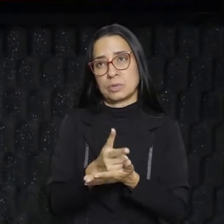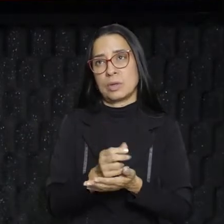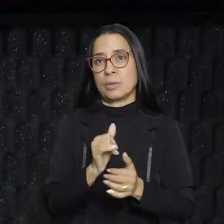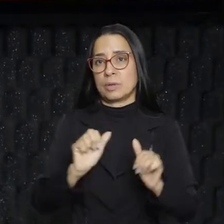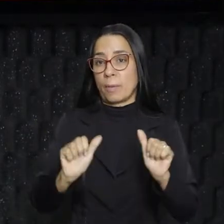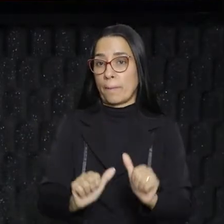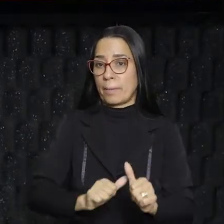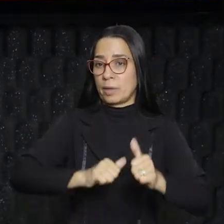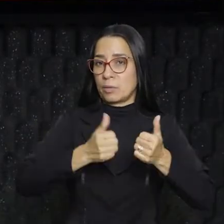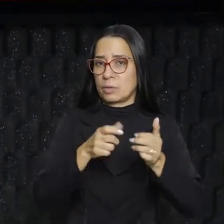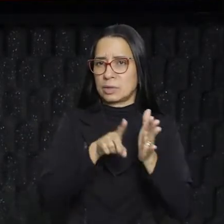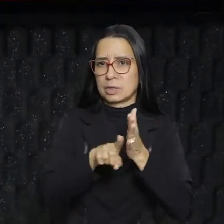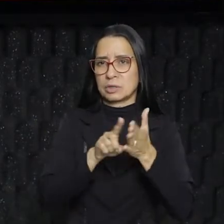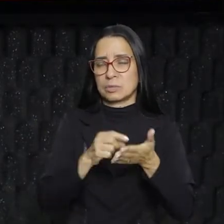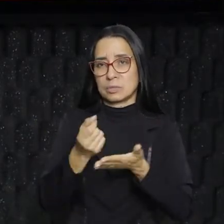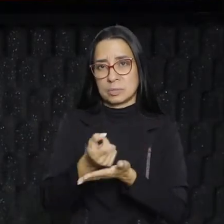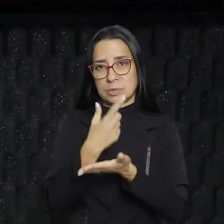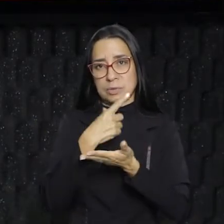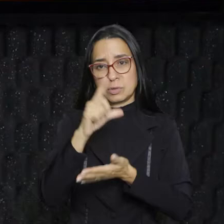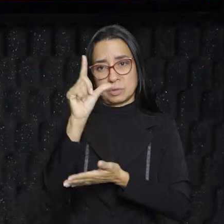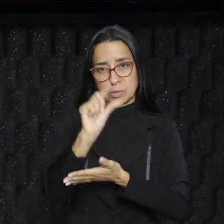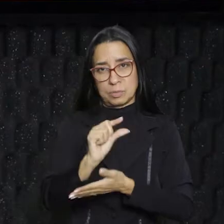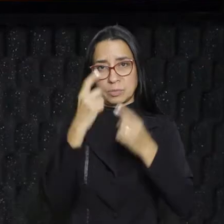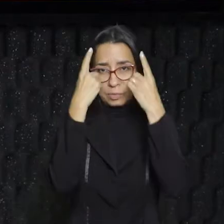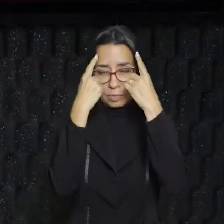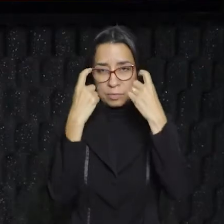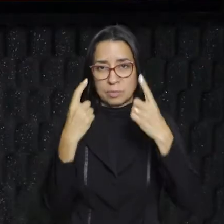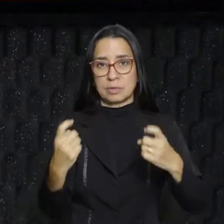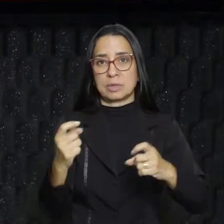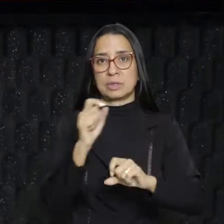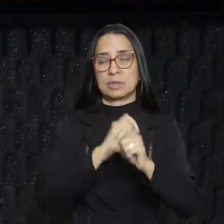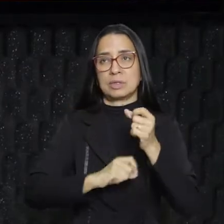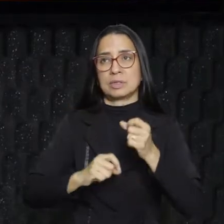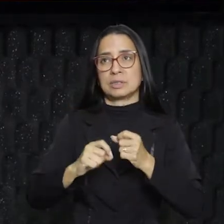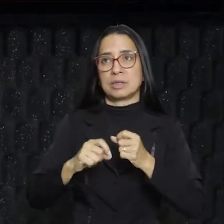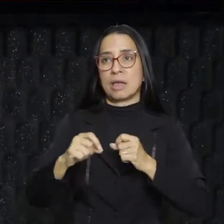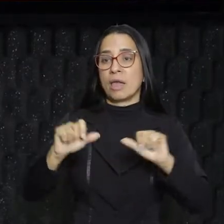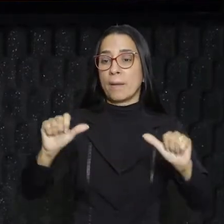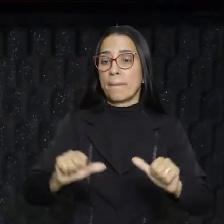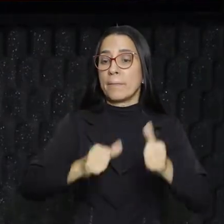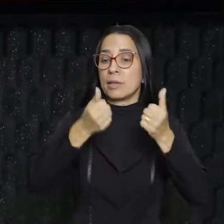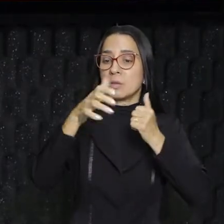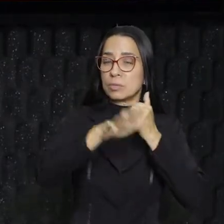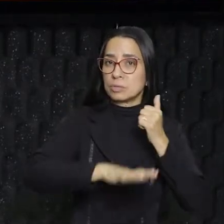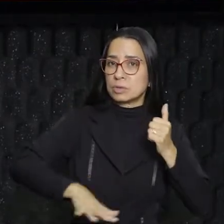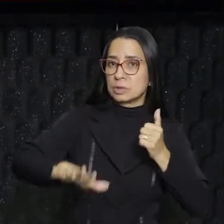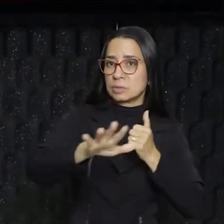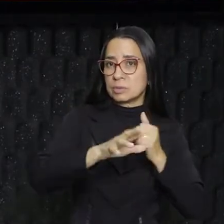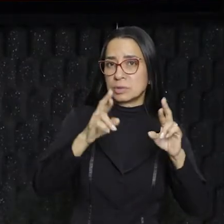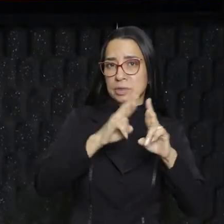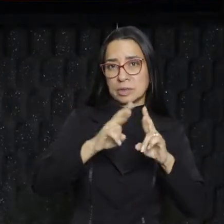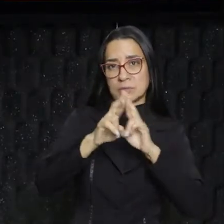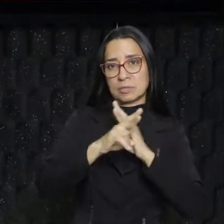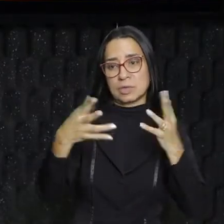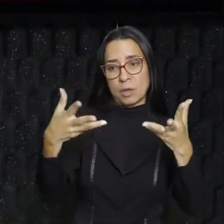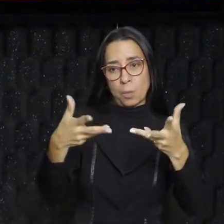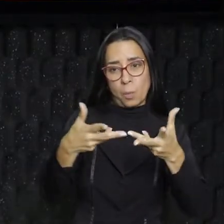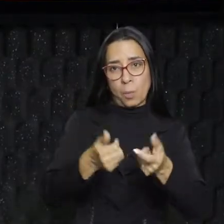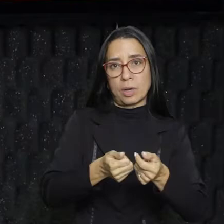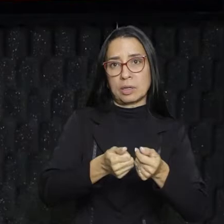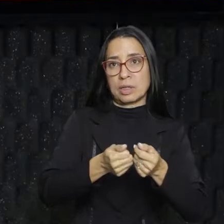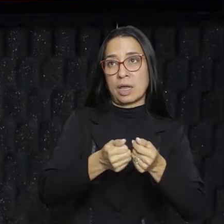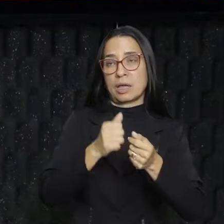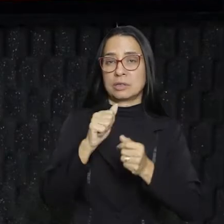de medicamentos, diminuição da violência, melhora dos ambientes, dos espaços relativos, por exemplo, à qualidade do ar, por